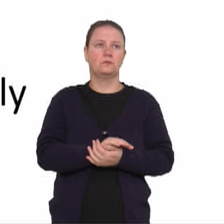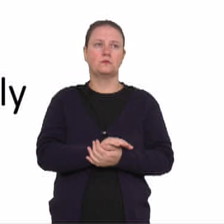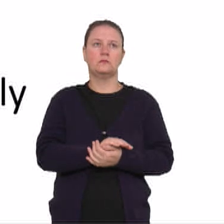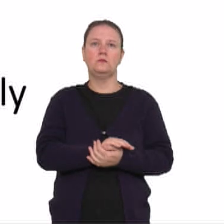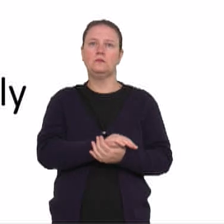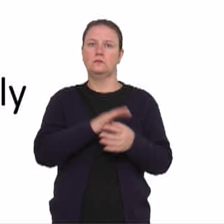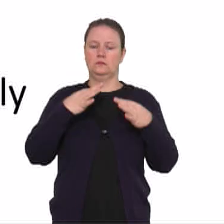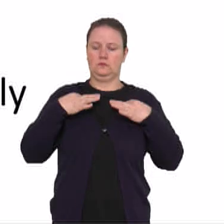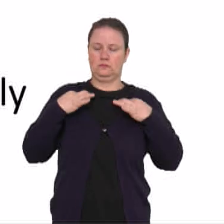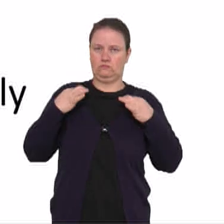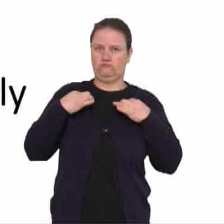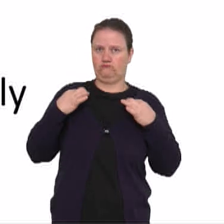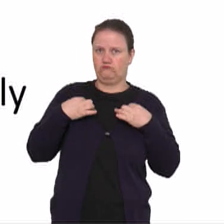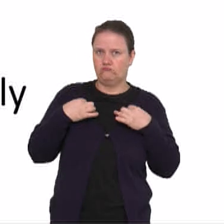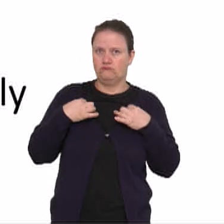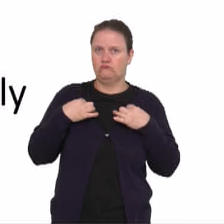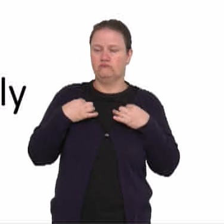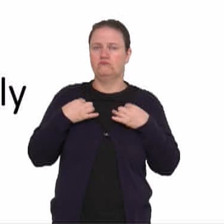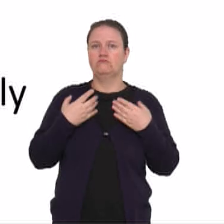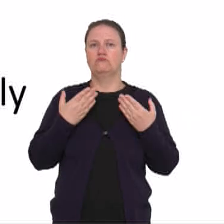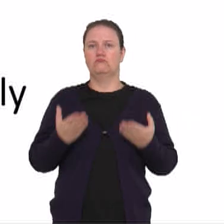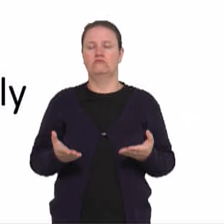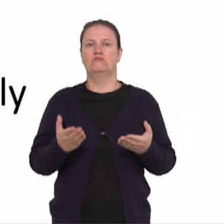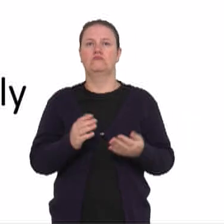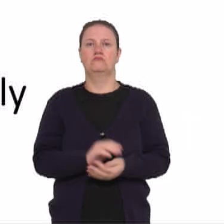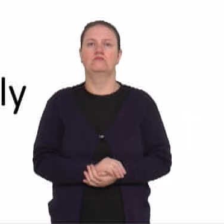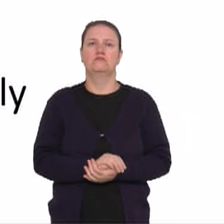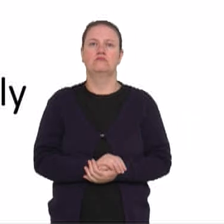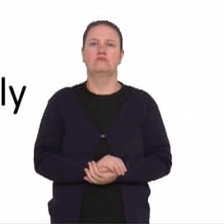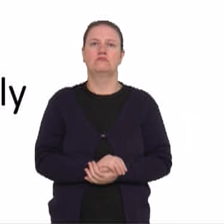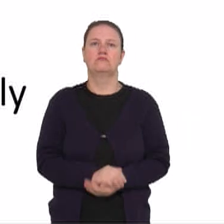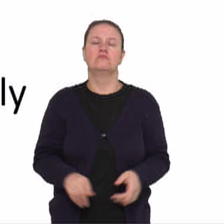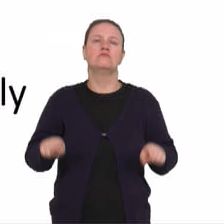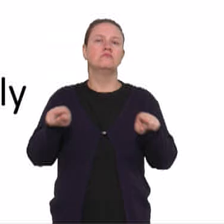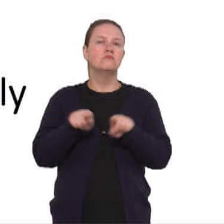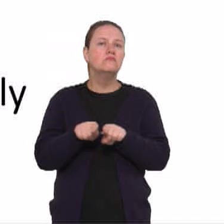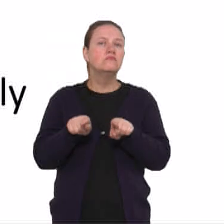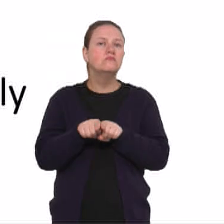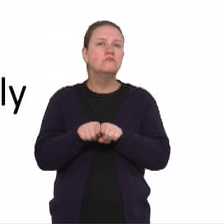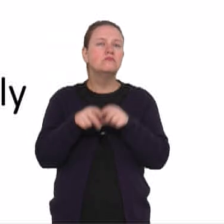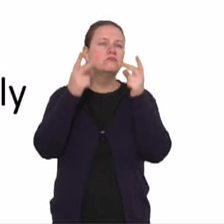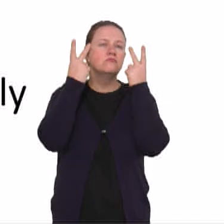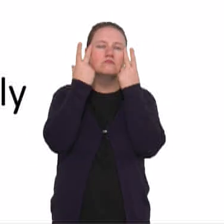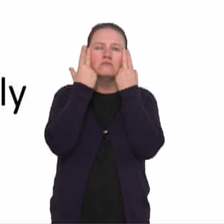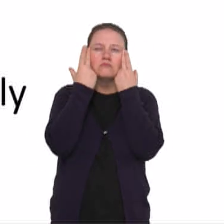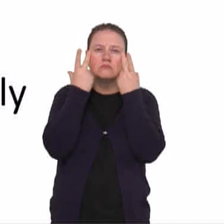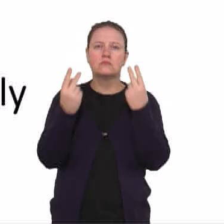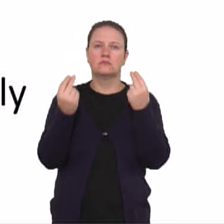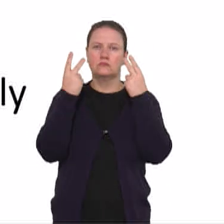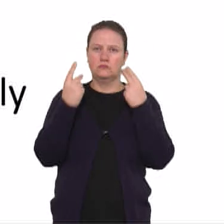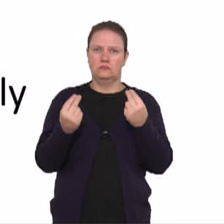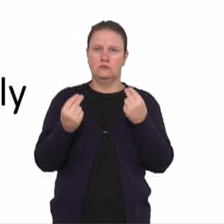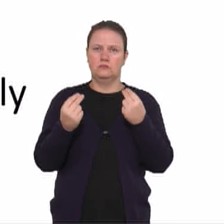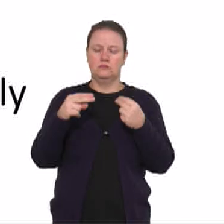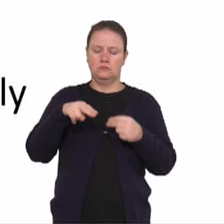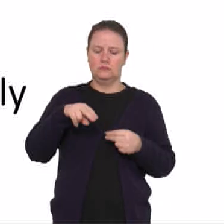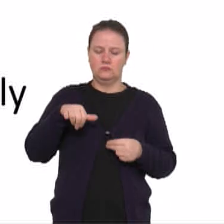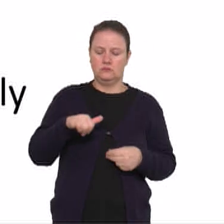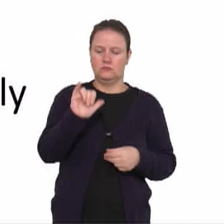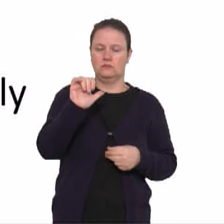um vestuário, typically made of nylon, geralmente é feita de nylon,